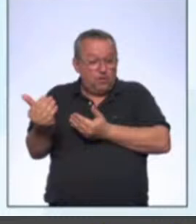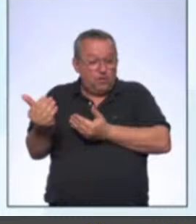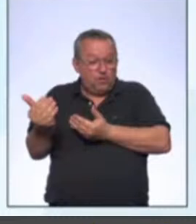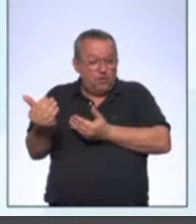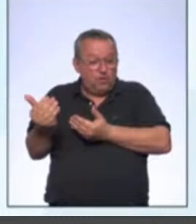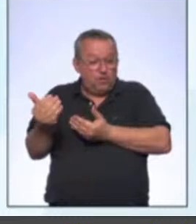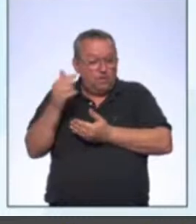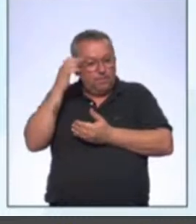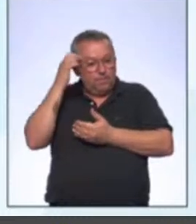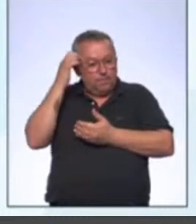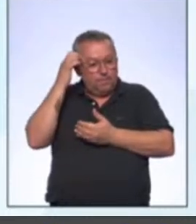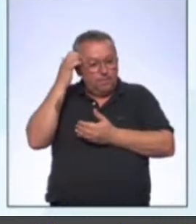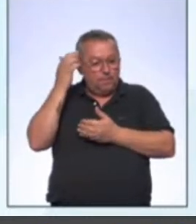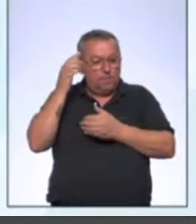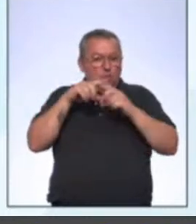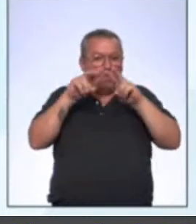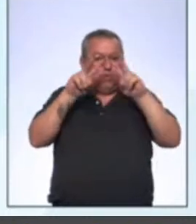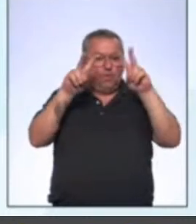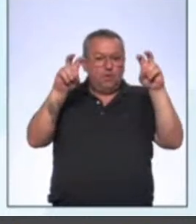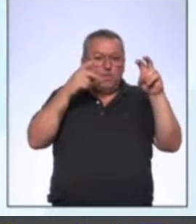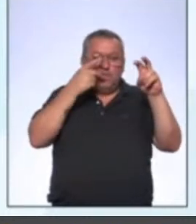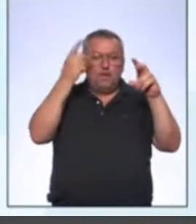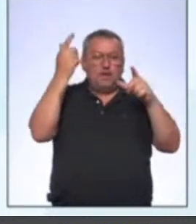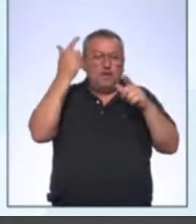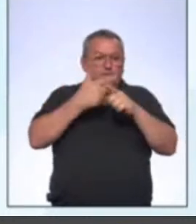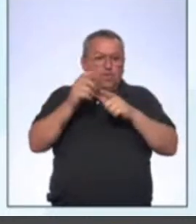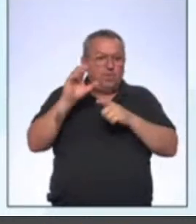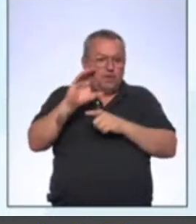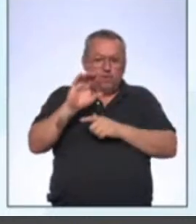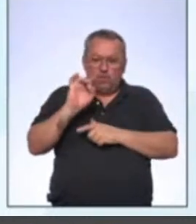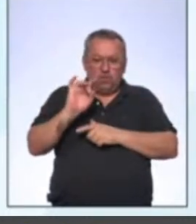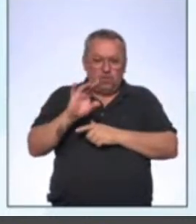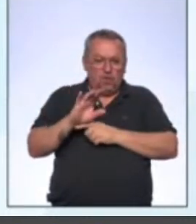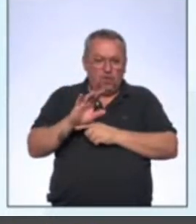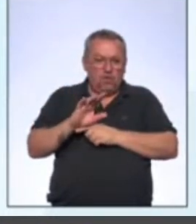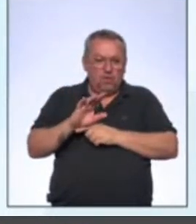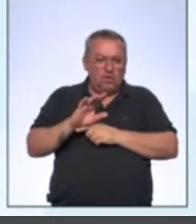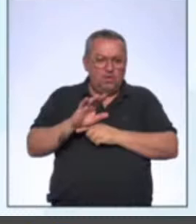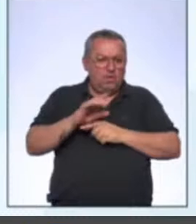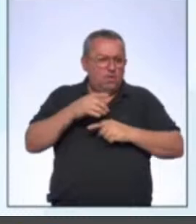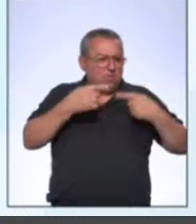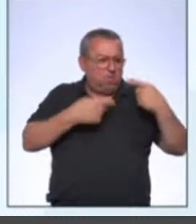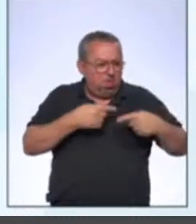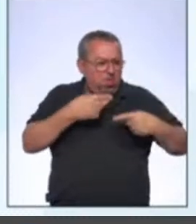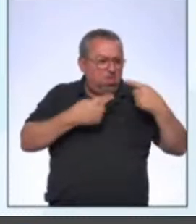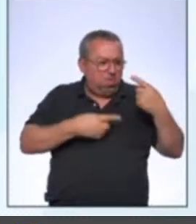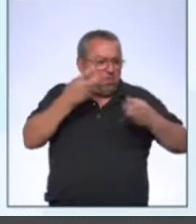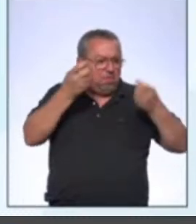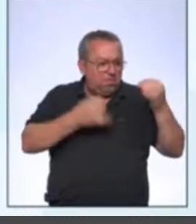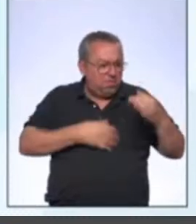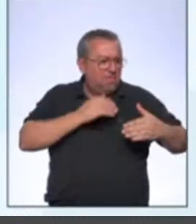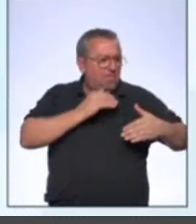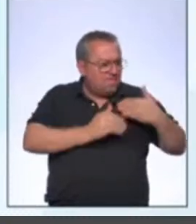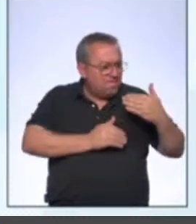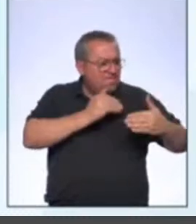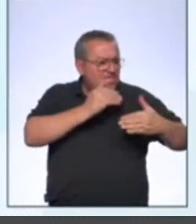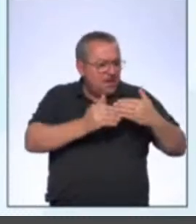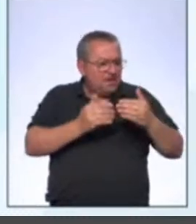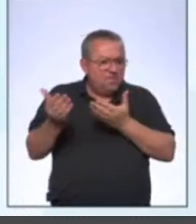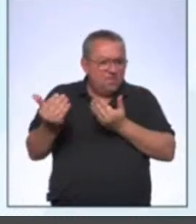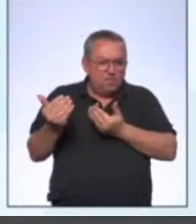o tema do texto é isso, o texto fala só sobre isso, ele fica discutindo, as fases da